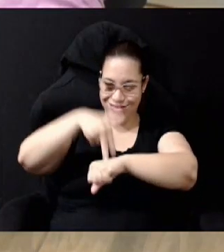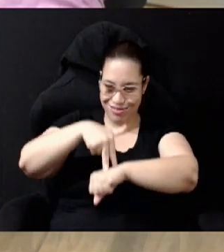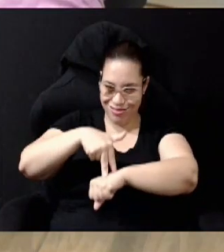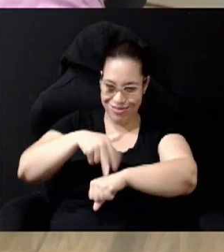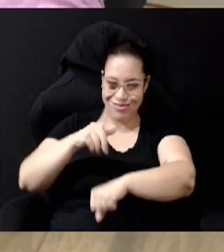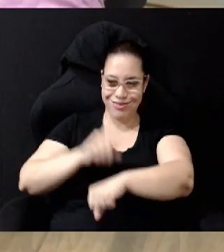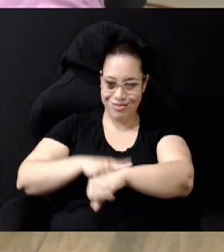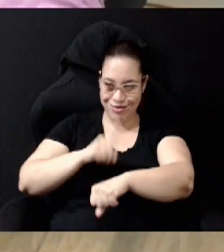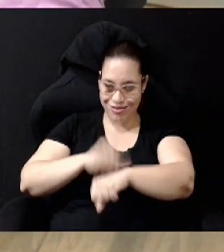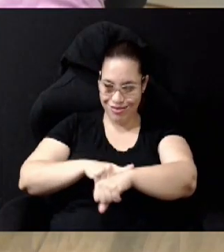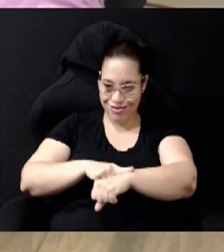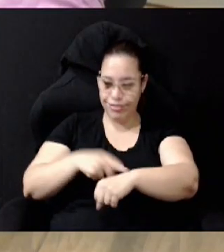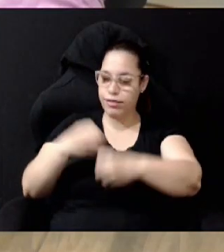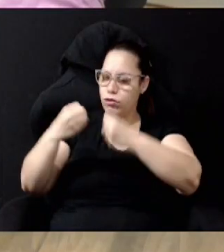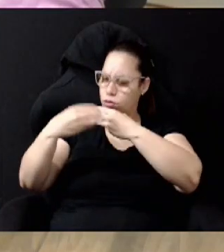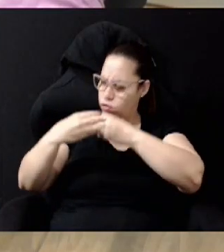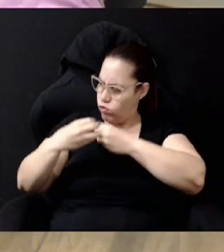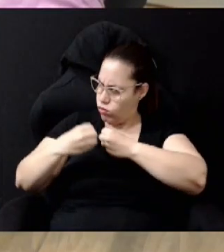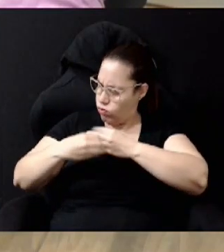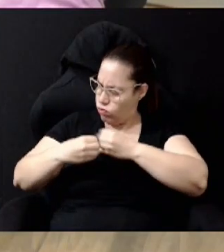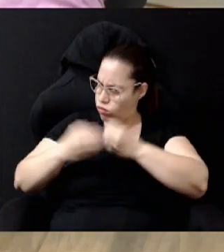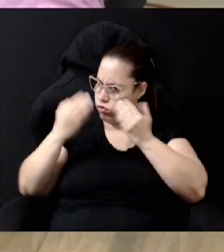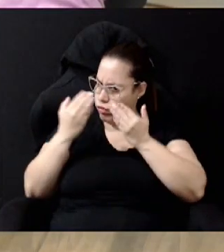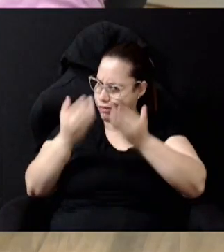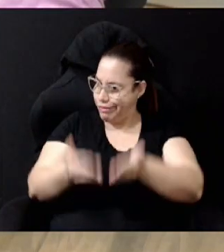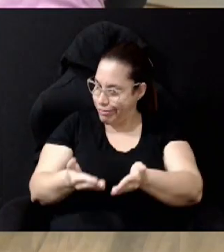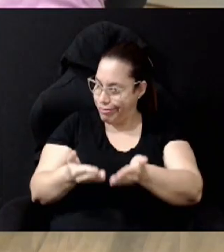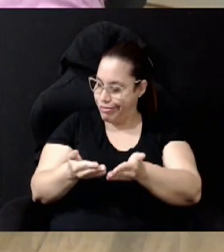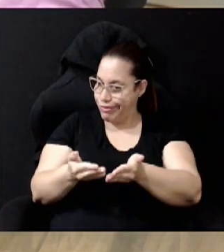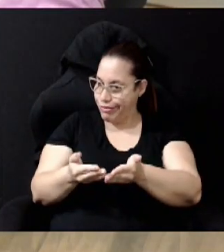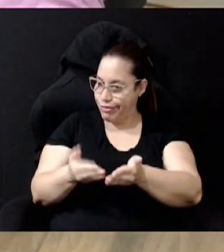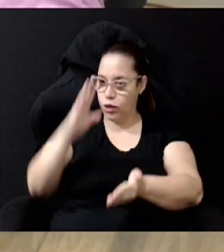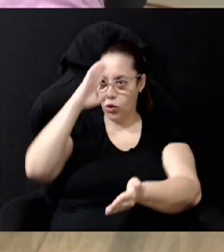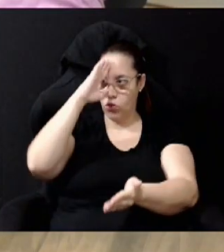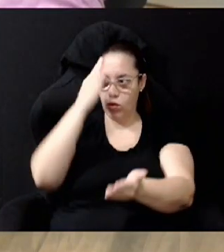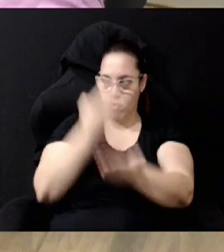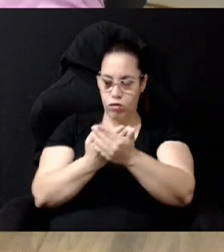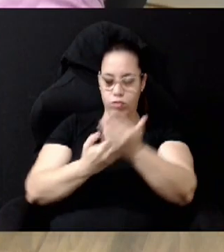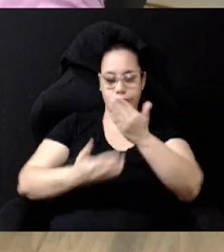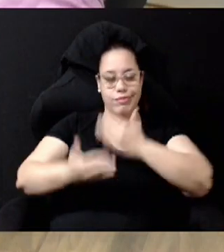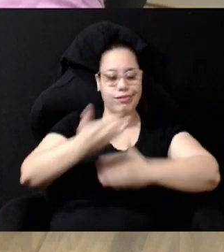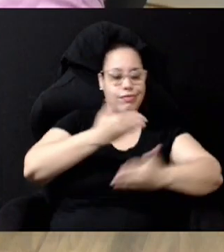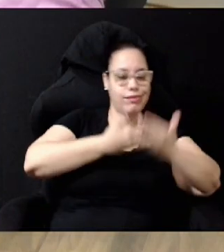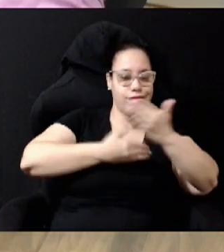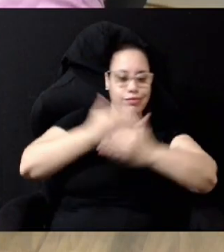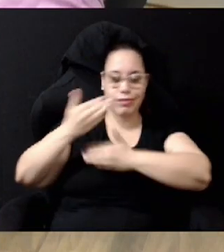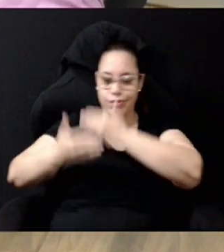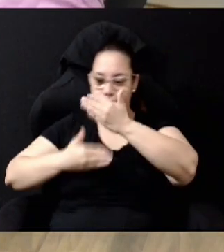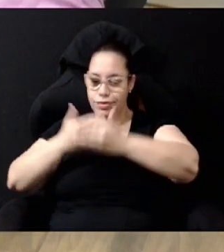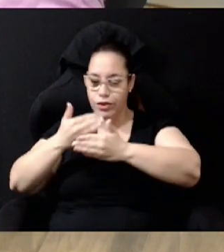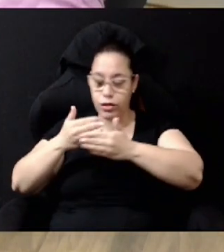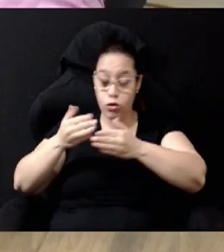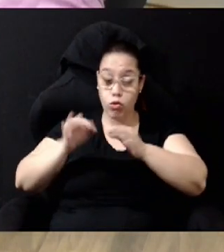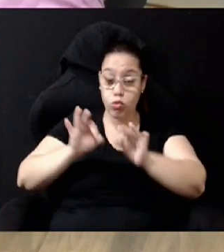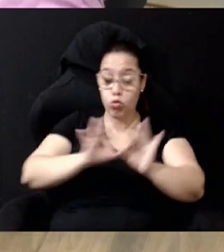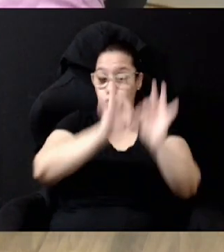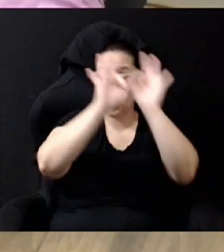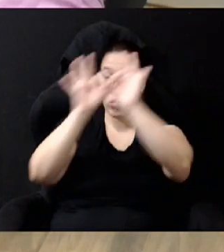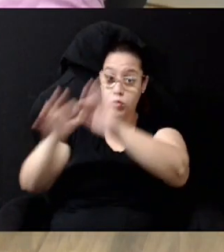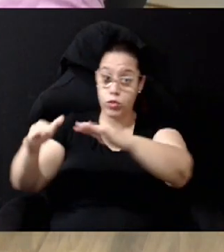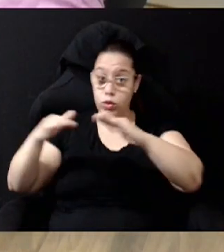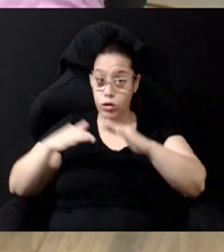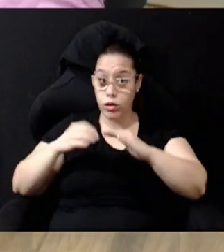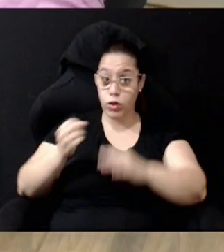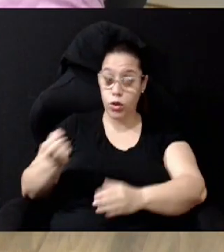pelas informações que foram passadas aqui. Eu tenho certeza que contribuiu bastante com o nosso telespectador. Já faço um novo convite para